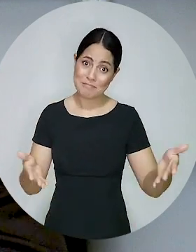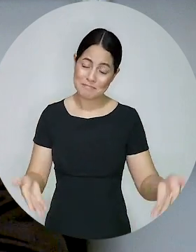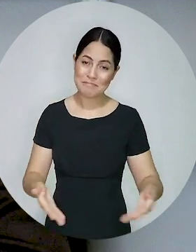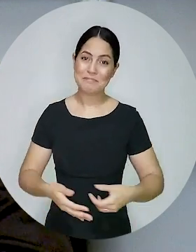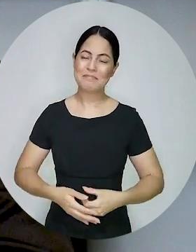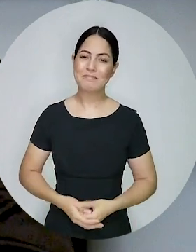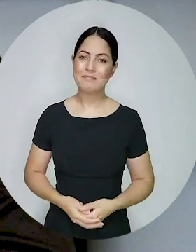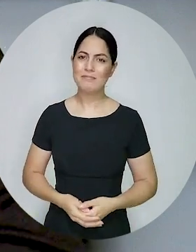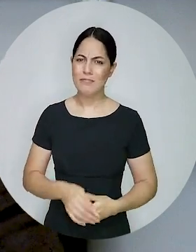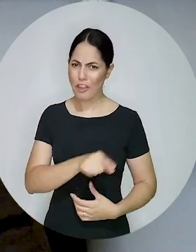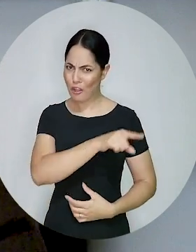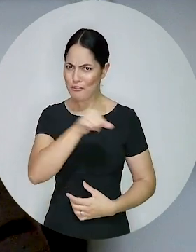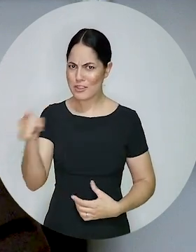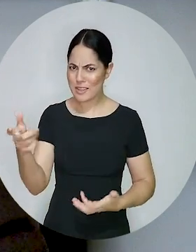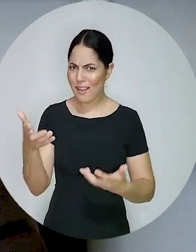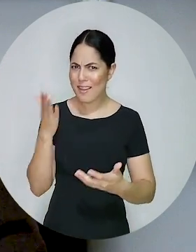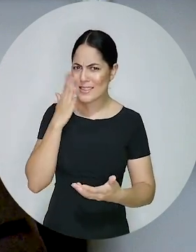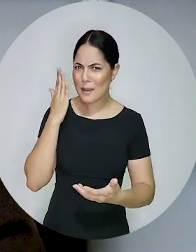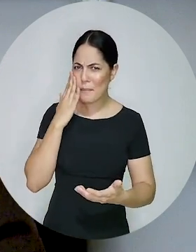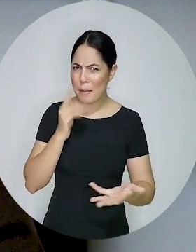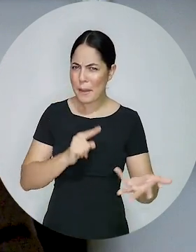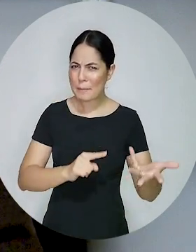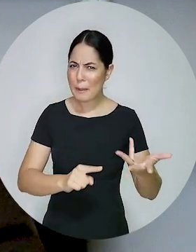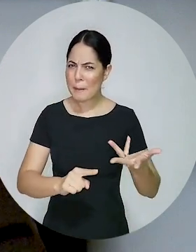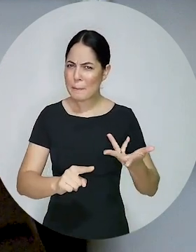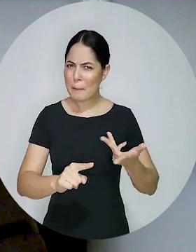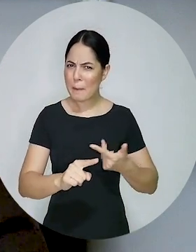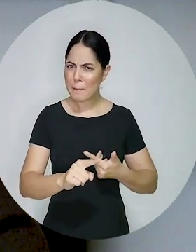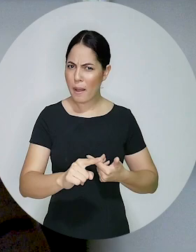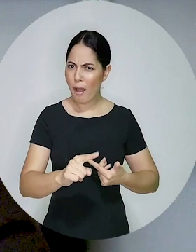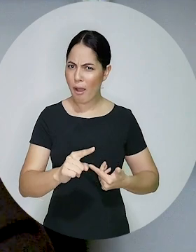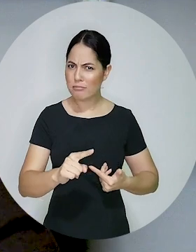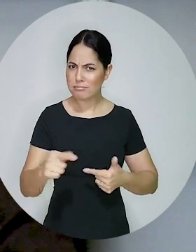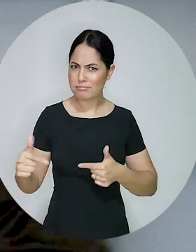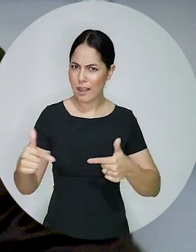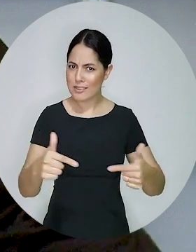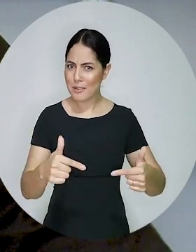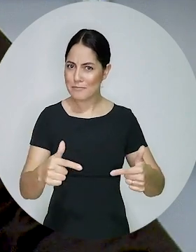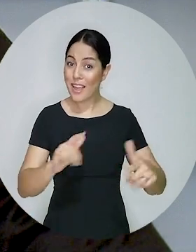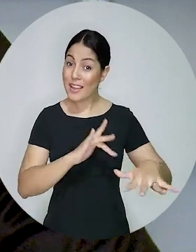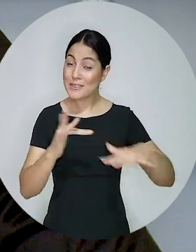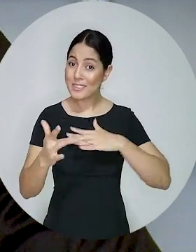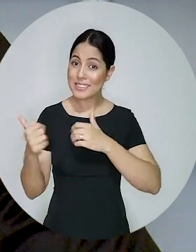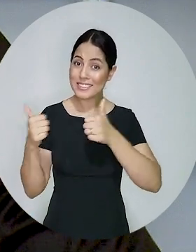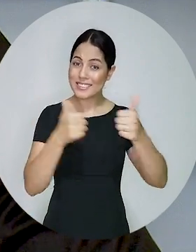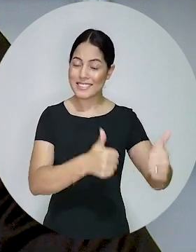fica por aqui. Se quiser conferir tudo que a OAB vem fazendo, não deixe de seguir a